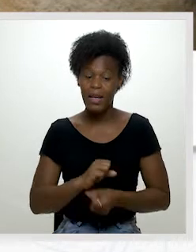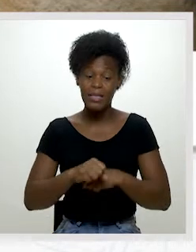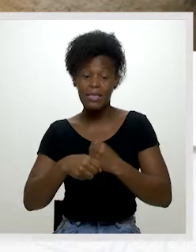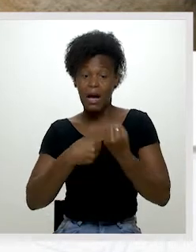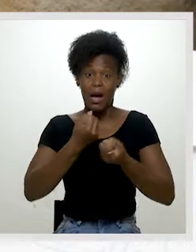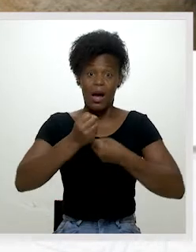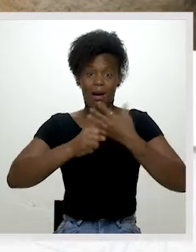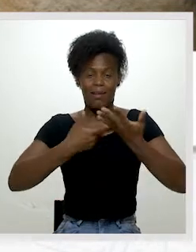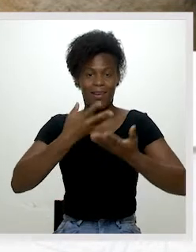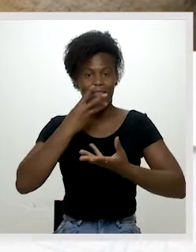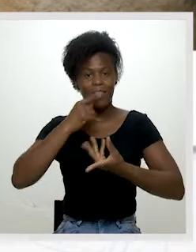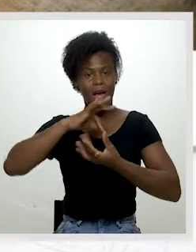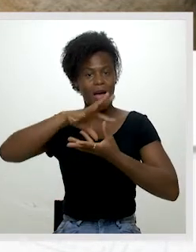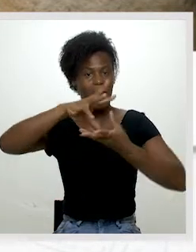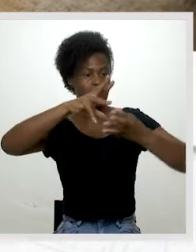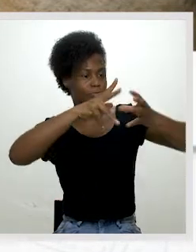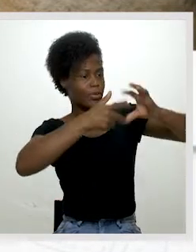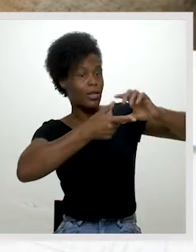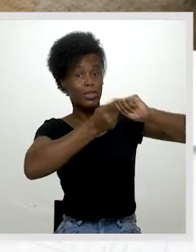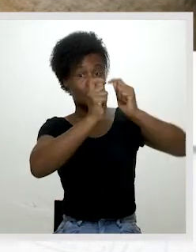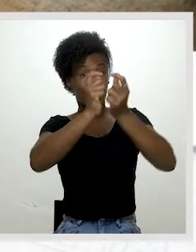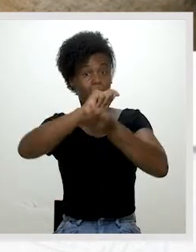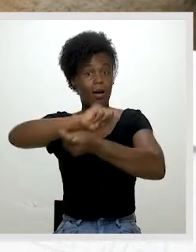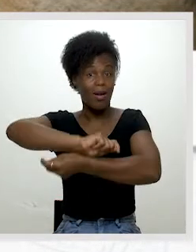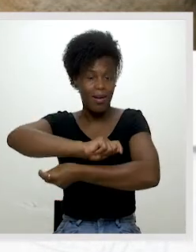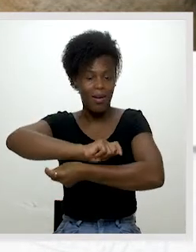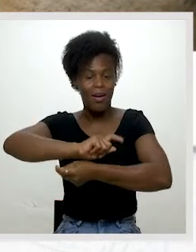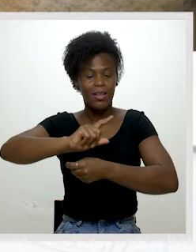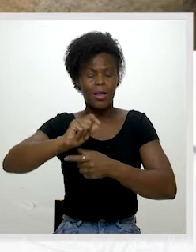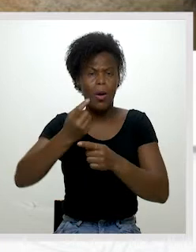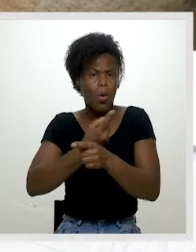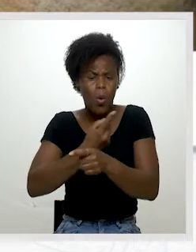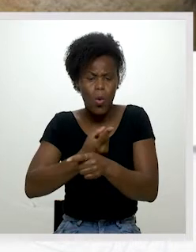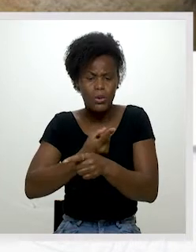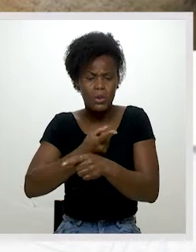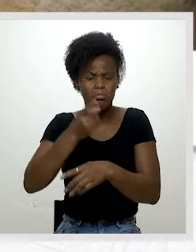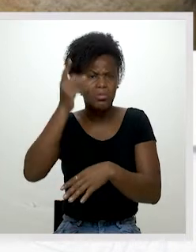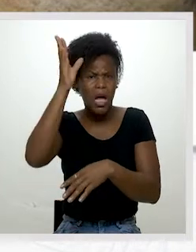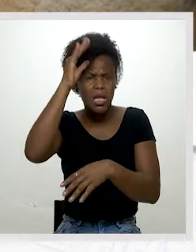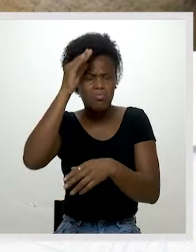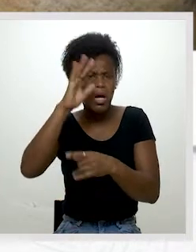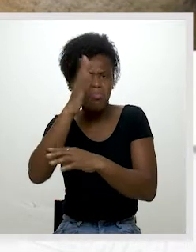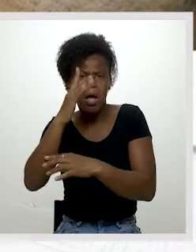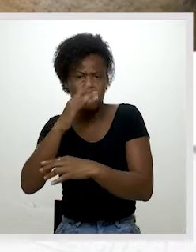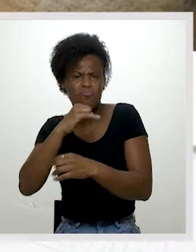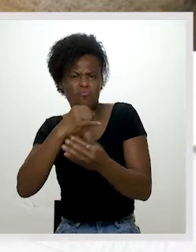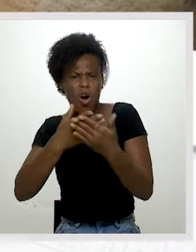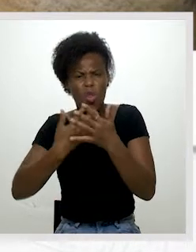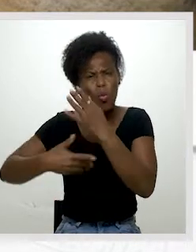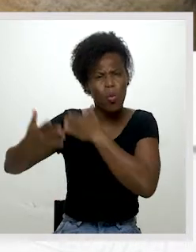Dinâmica da Terra, a transformação da Terra, fósseis e a sua importância para